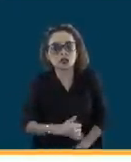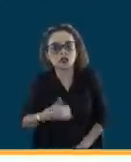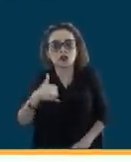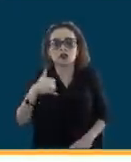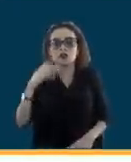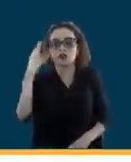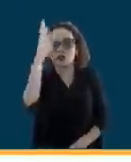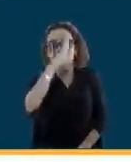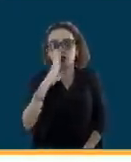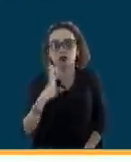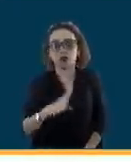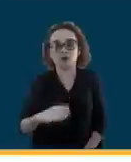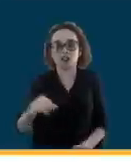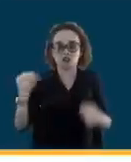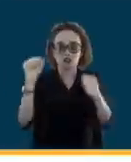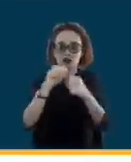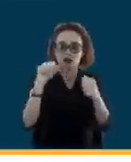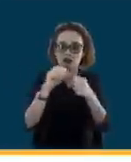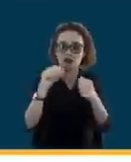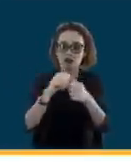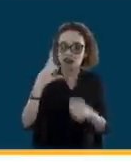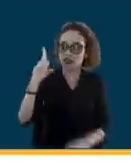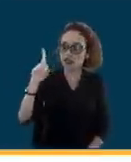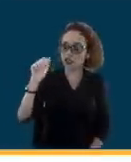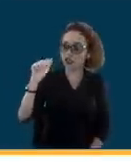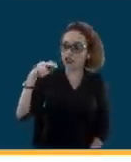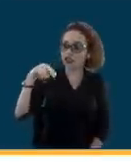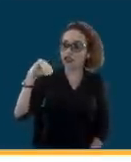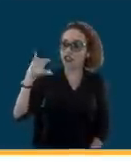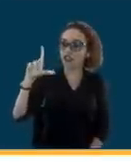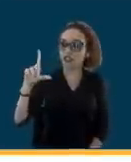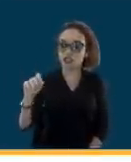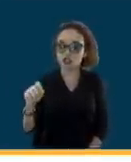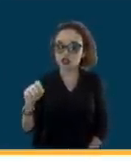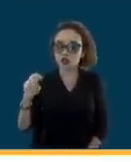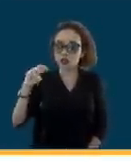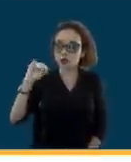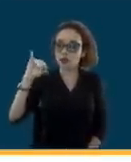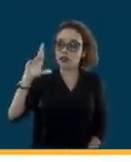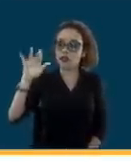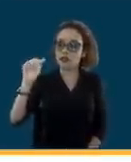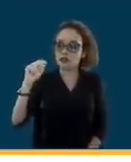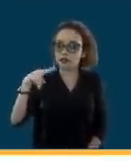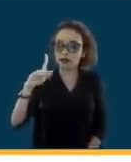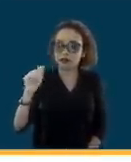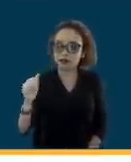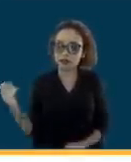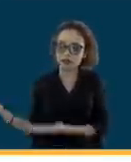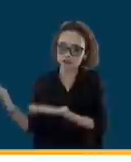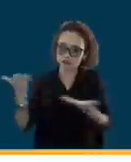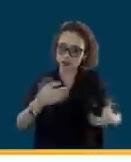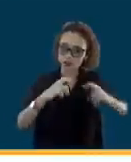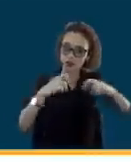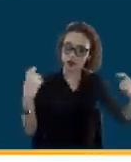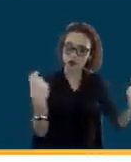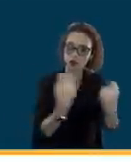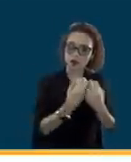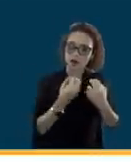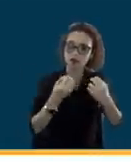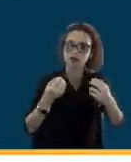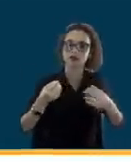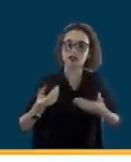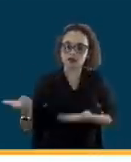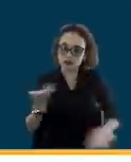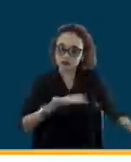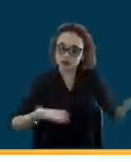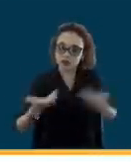com o seu fazer. Danilo Miranda, chega nessa roda, partilha da sua raiz e da fonte